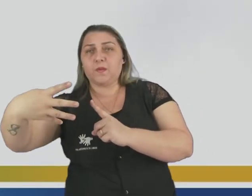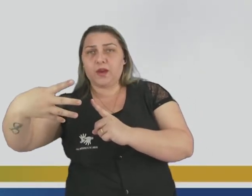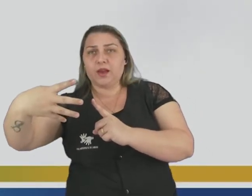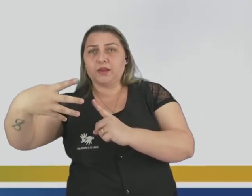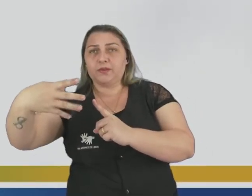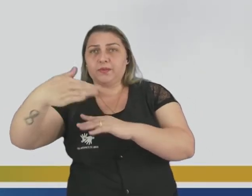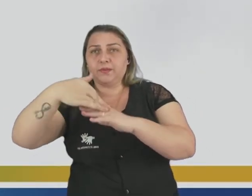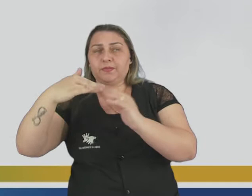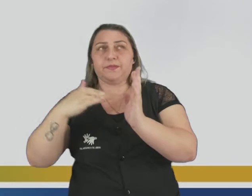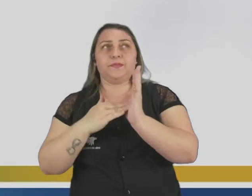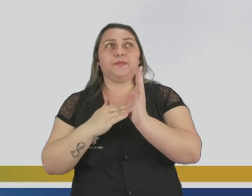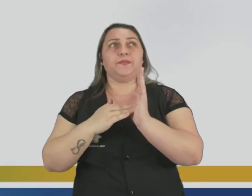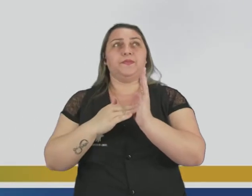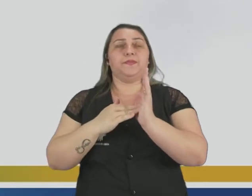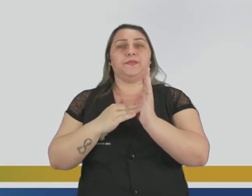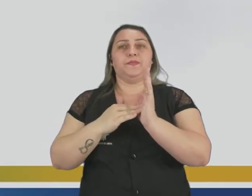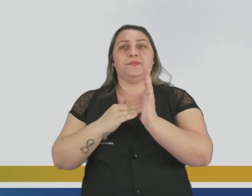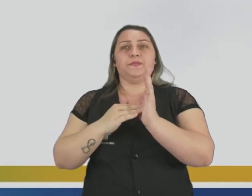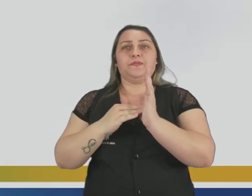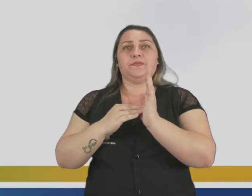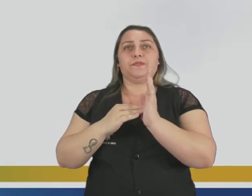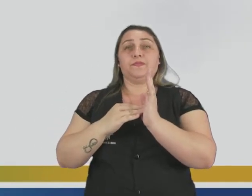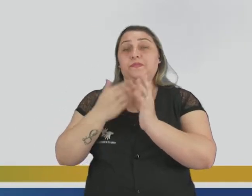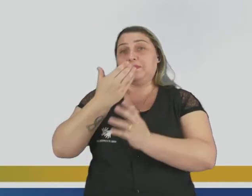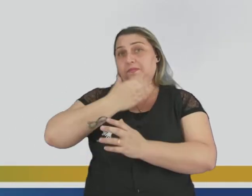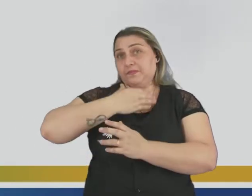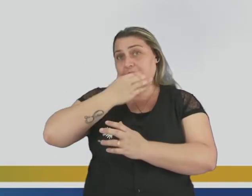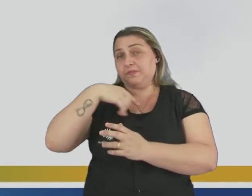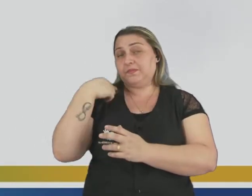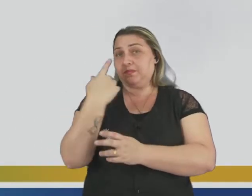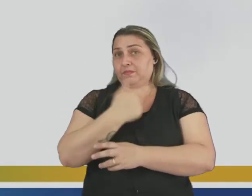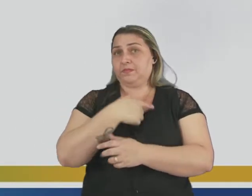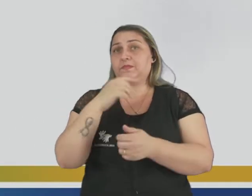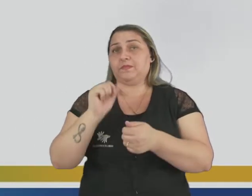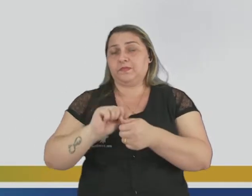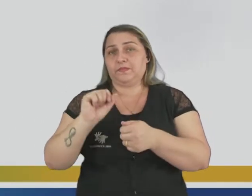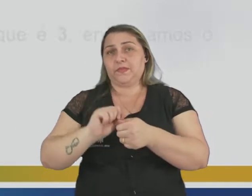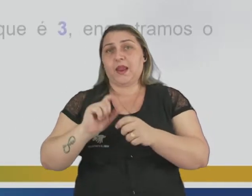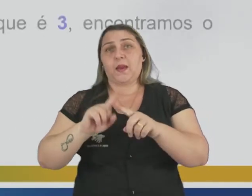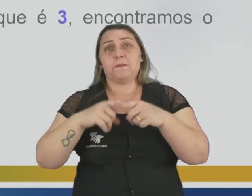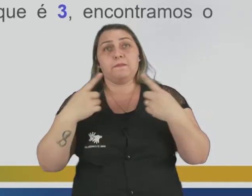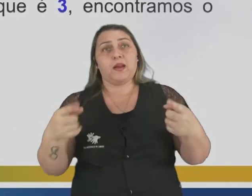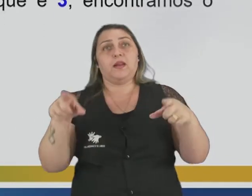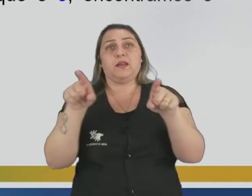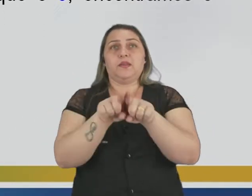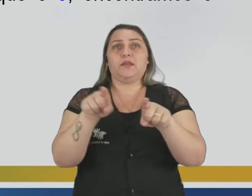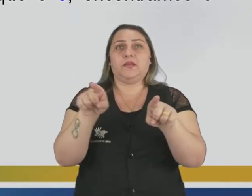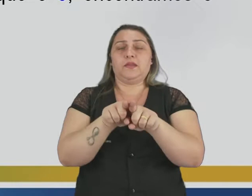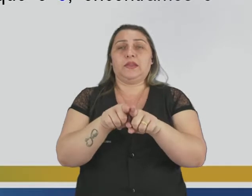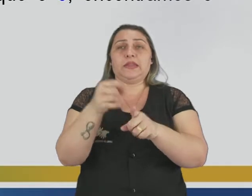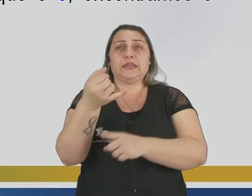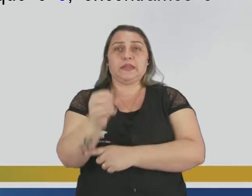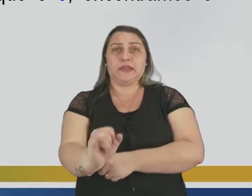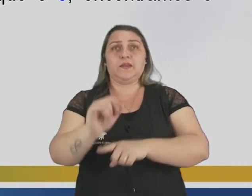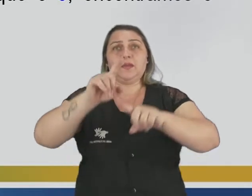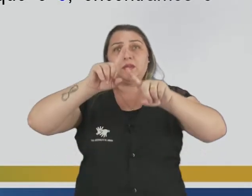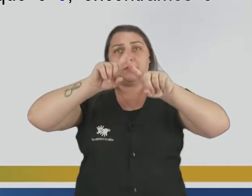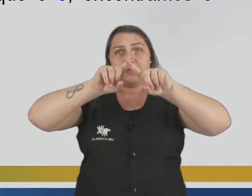total de 24, que no caso foram as maçãs que nós fizemos. Mas também, se